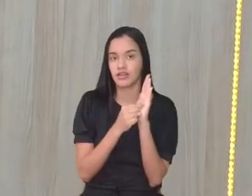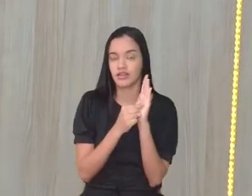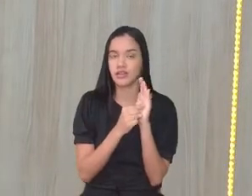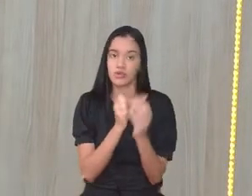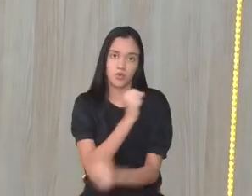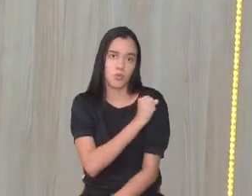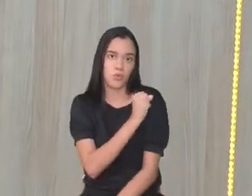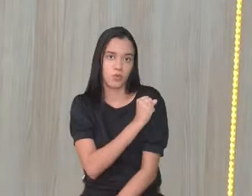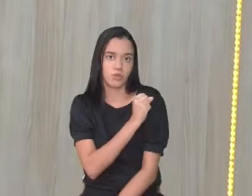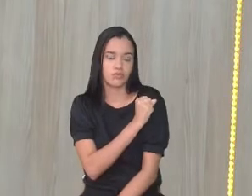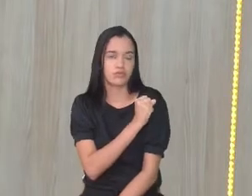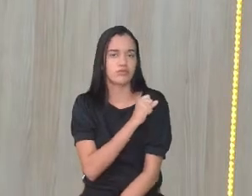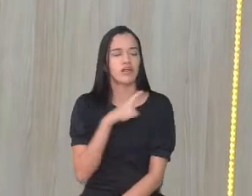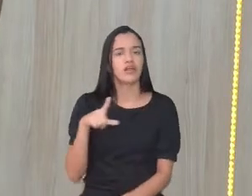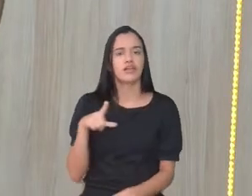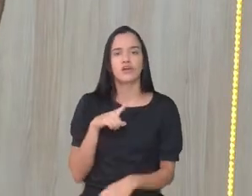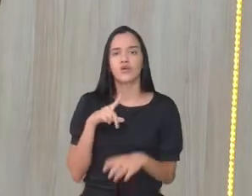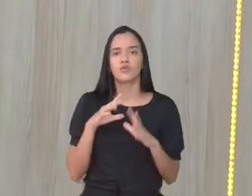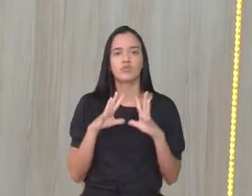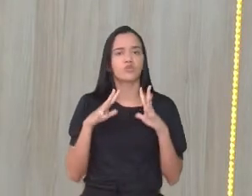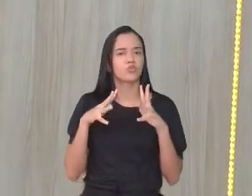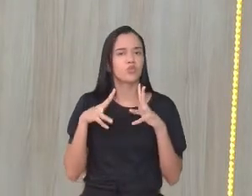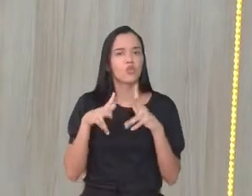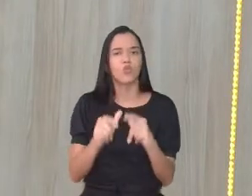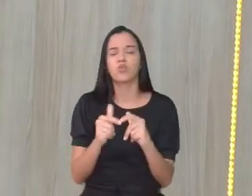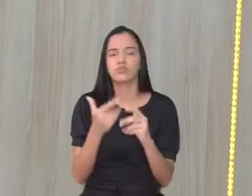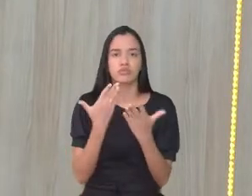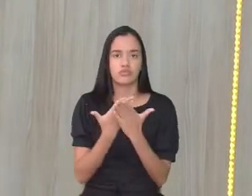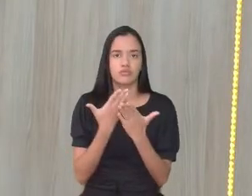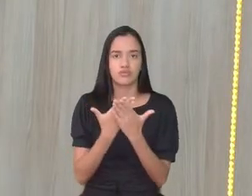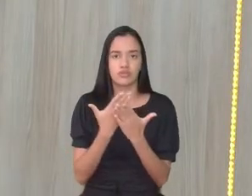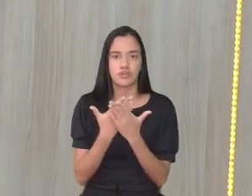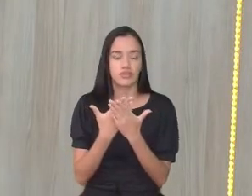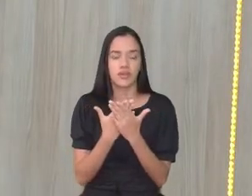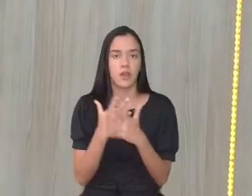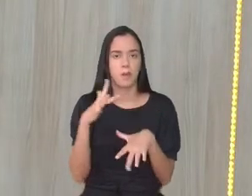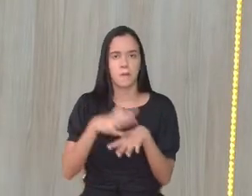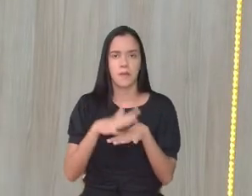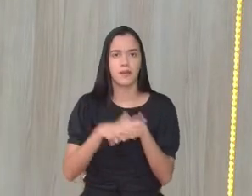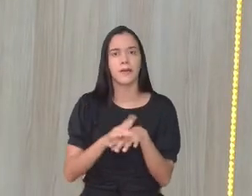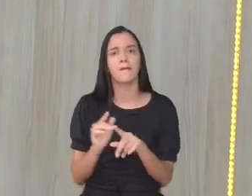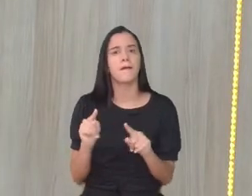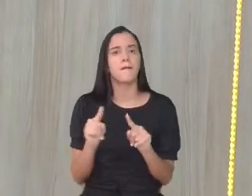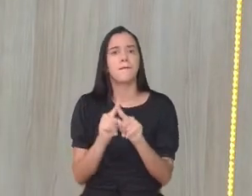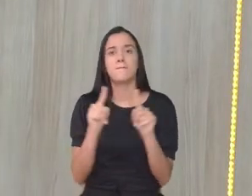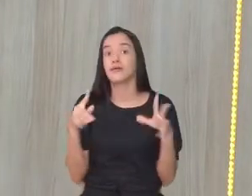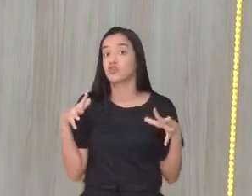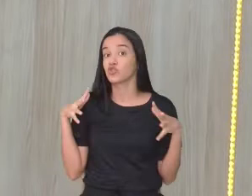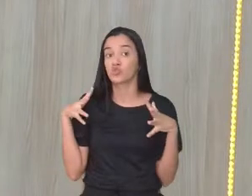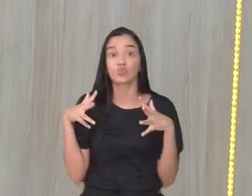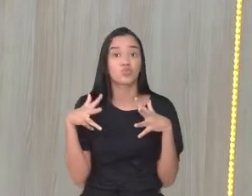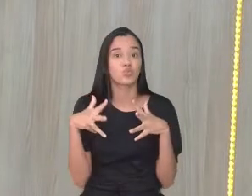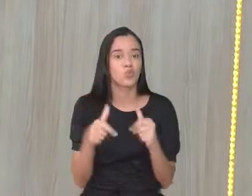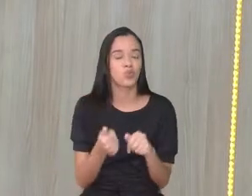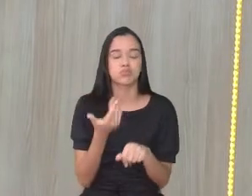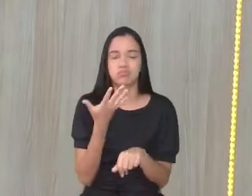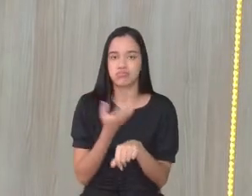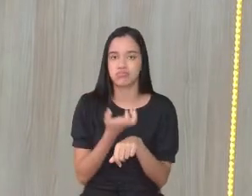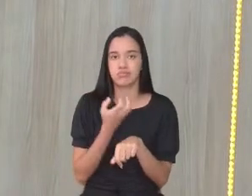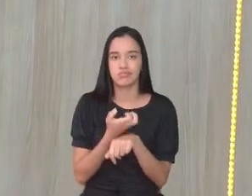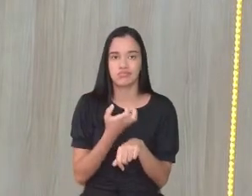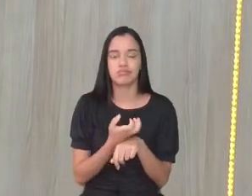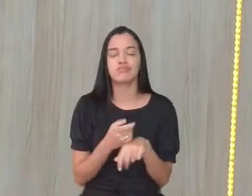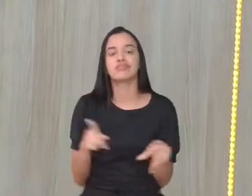tem todas as aulas por ordem cronológica, não só as aulas de matemática, mas também de todas as outras